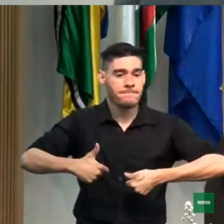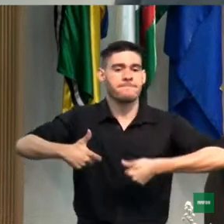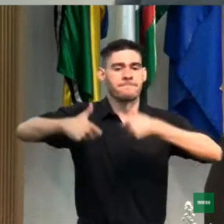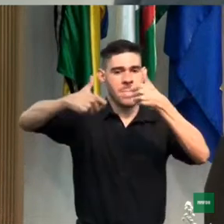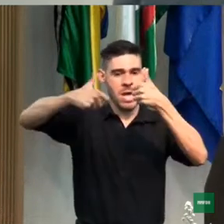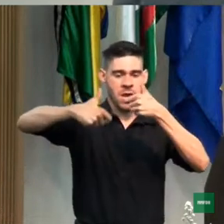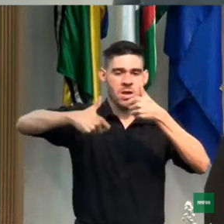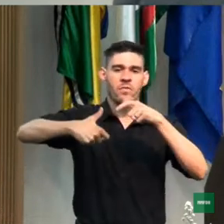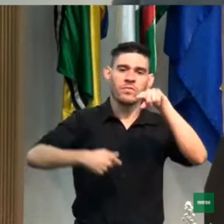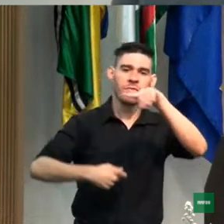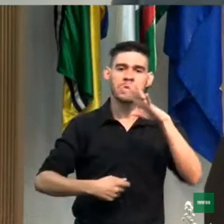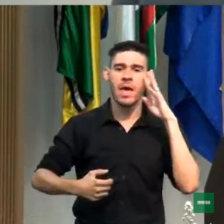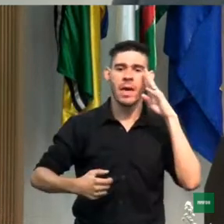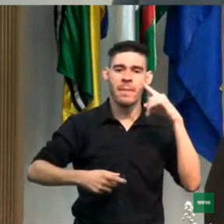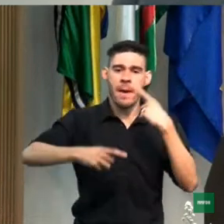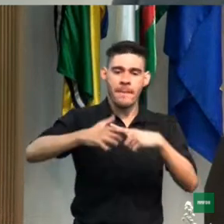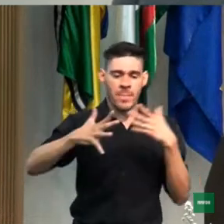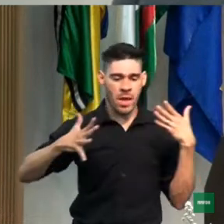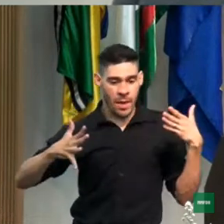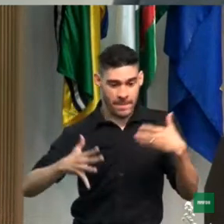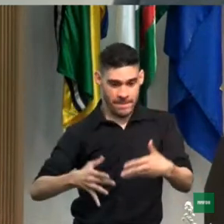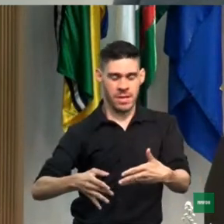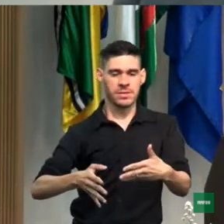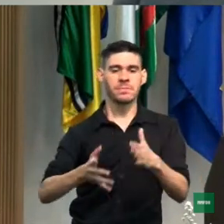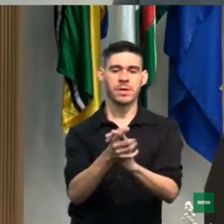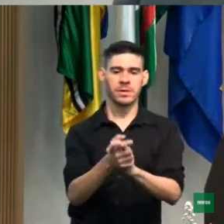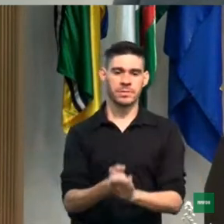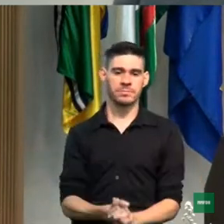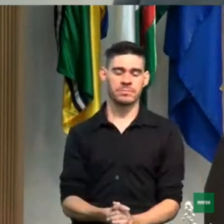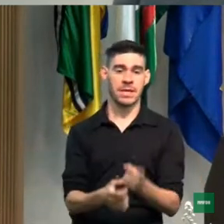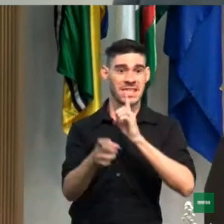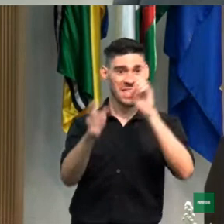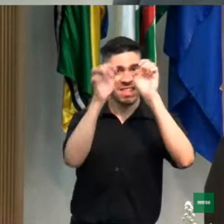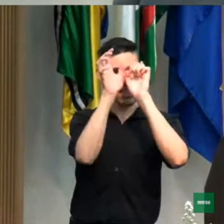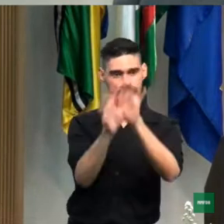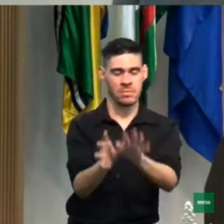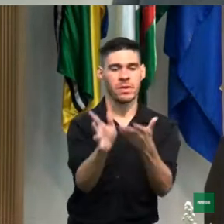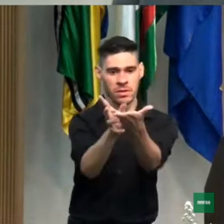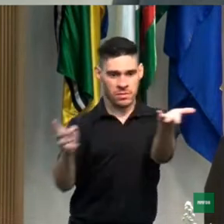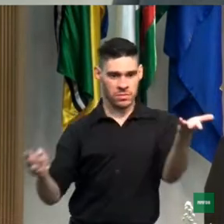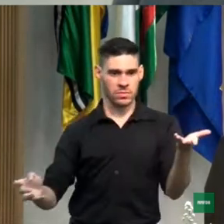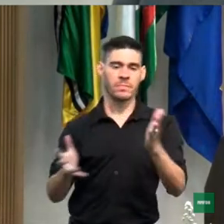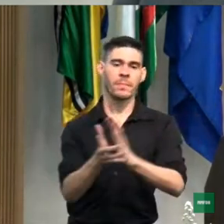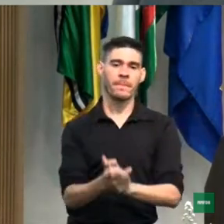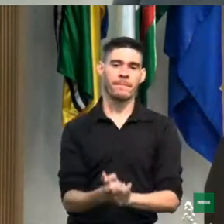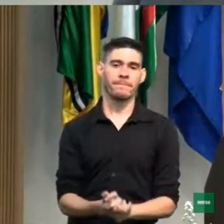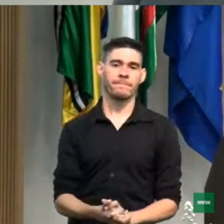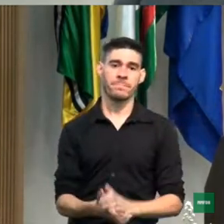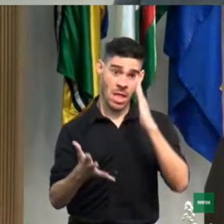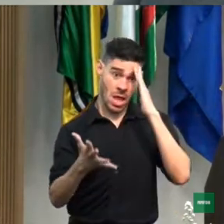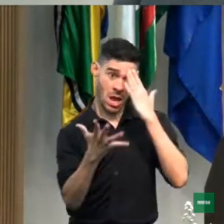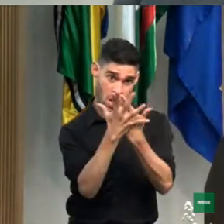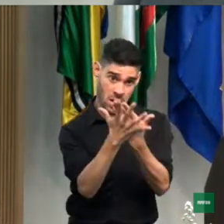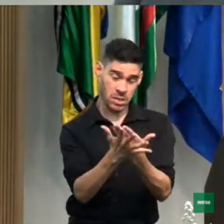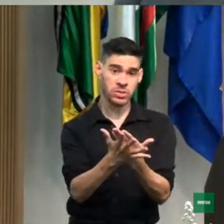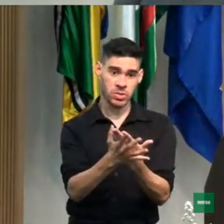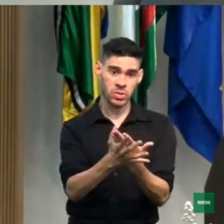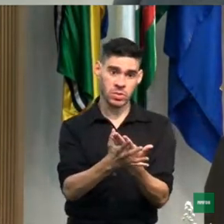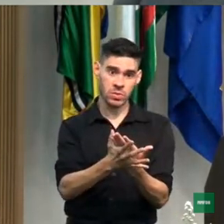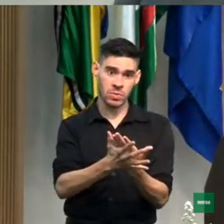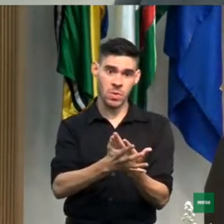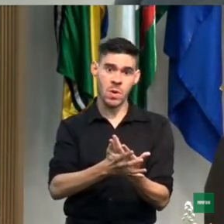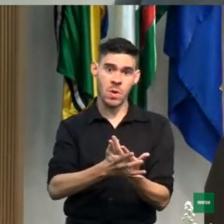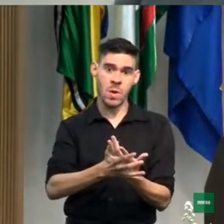estarem participando. Que Deus abençoe todos vocês. Acredite, pode contar muito com o Papai Guedes